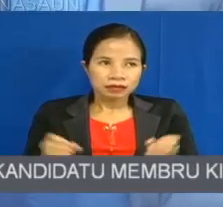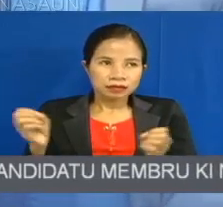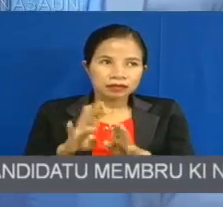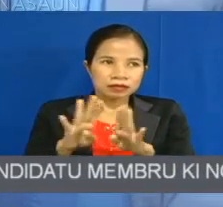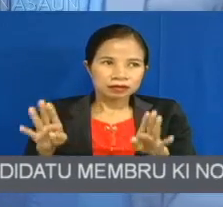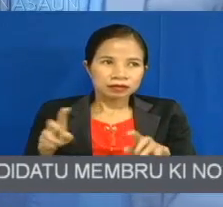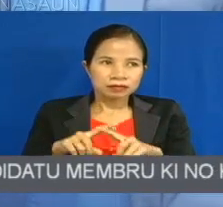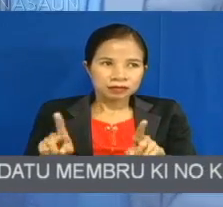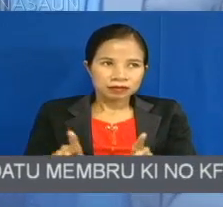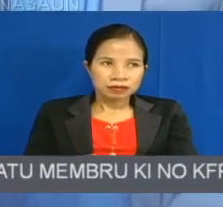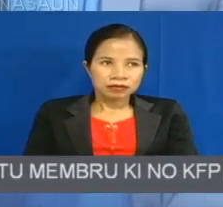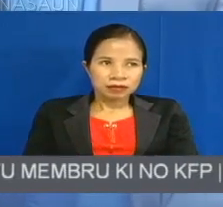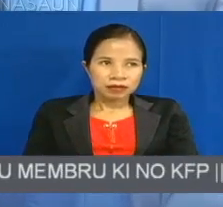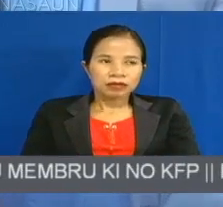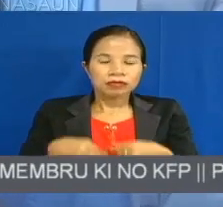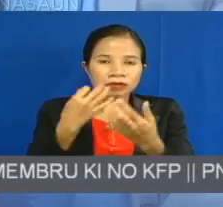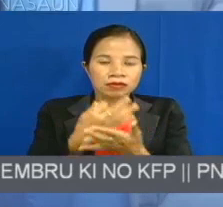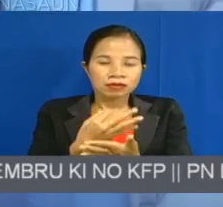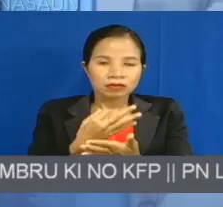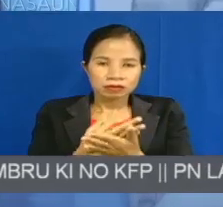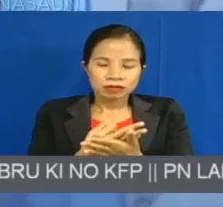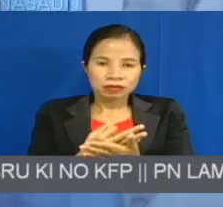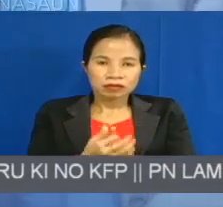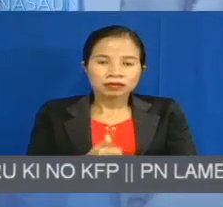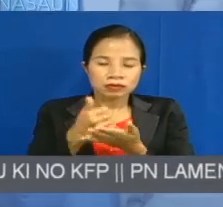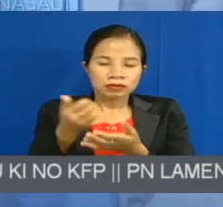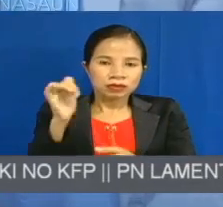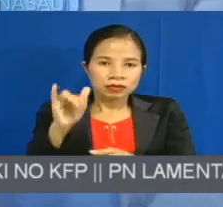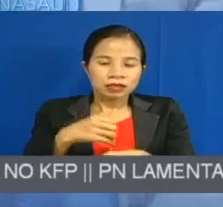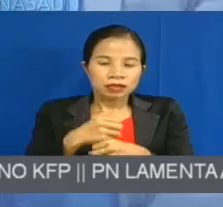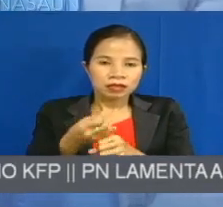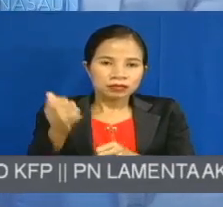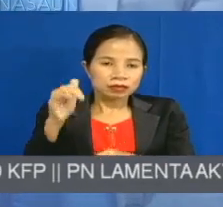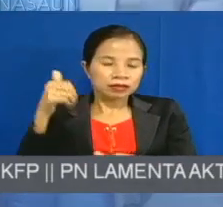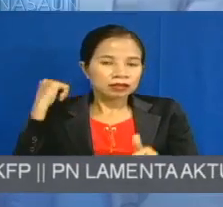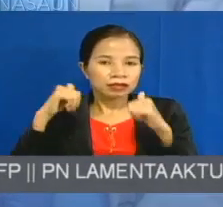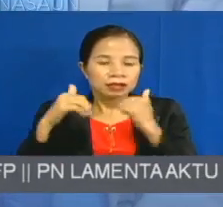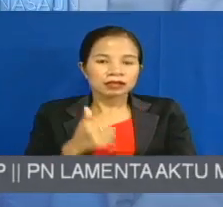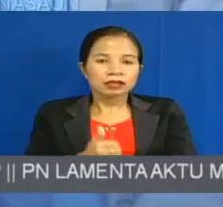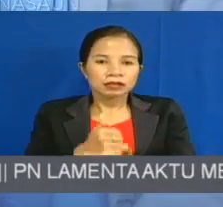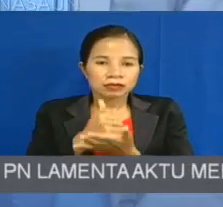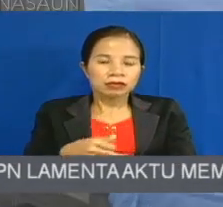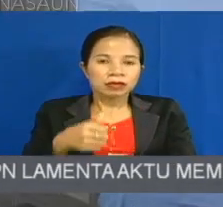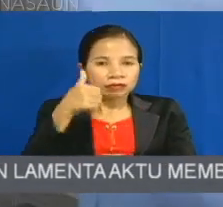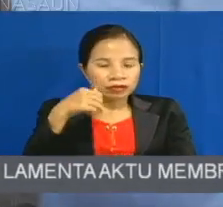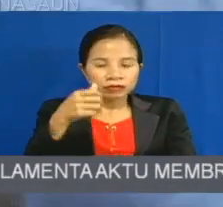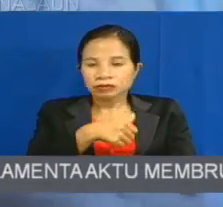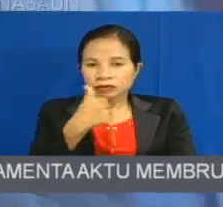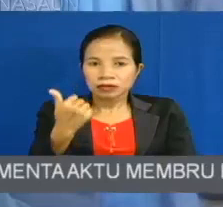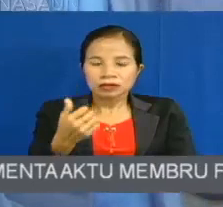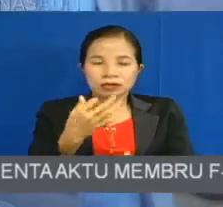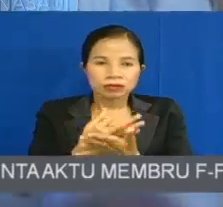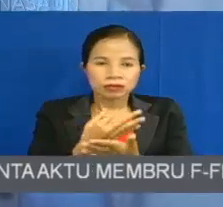det, mabe atu po kundus bro da tu apoy sir halo sir inyatividari, huwida apoy ifan feito maluk sir sir. Ang